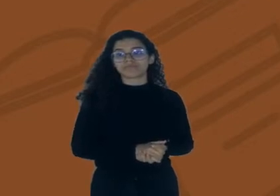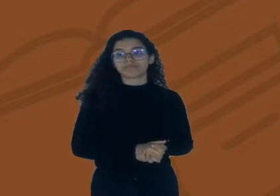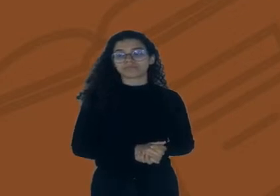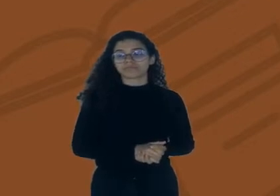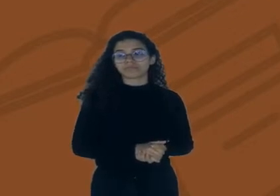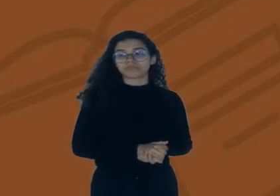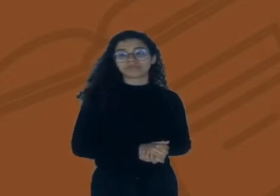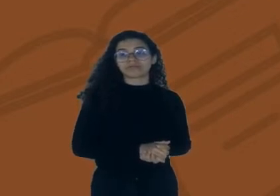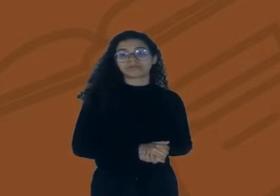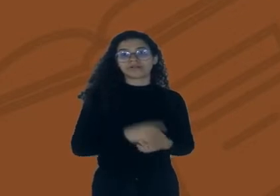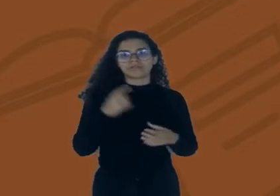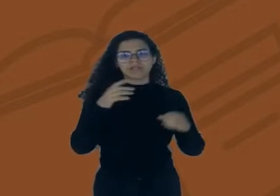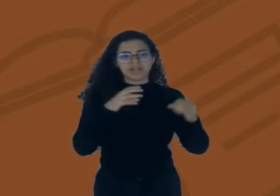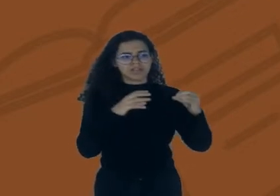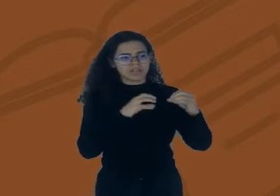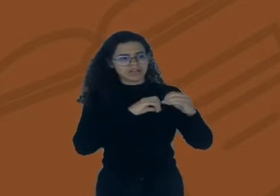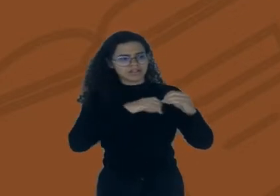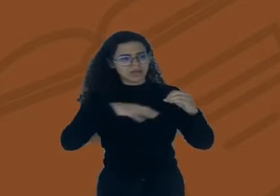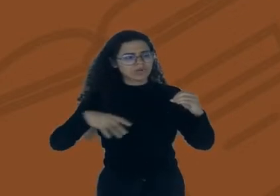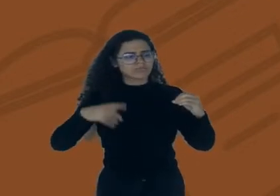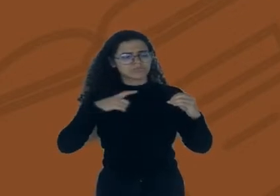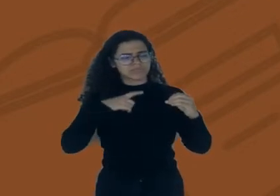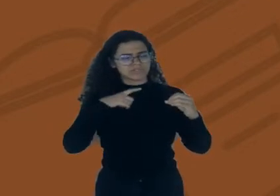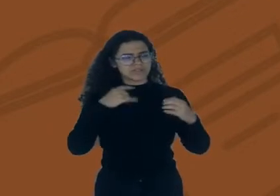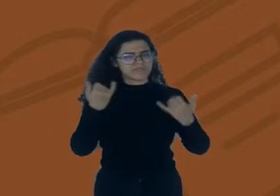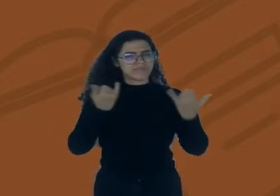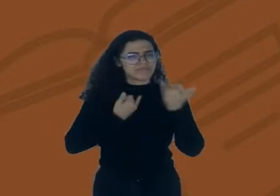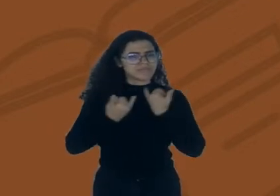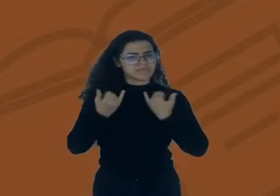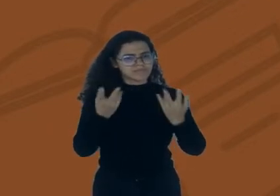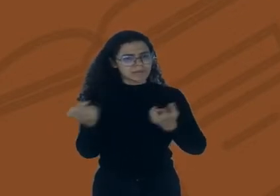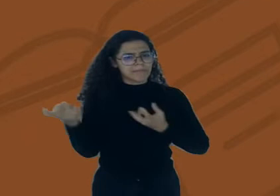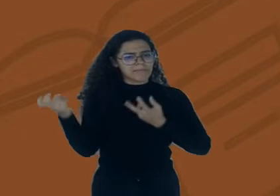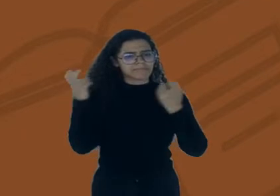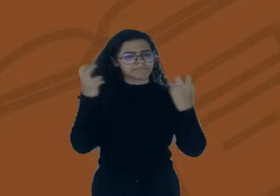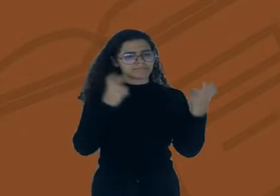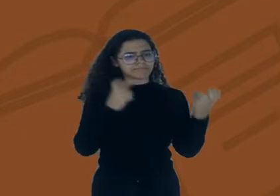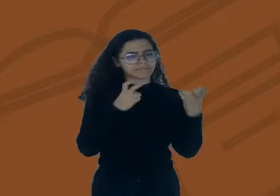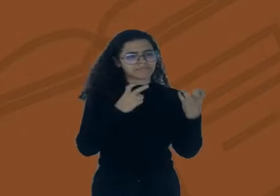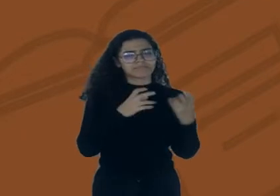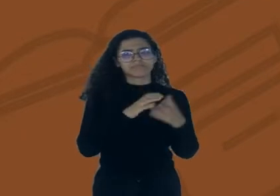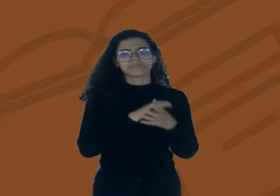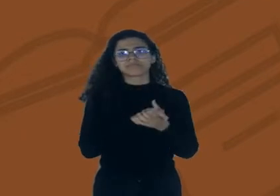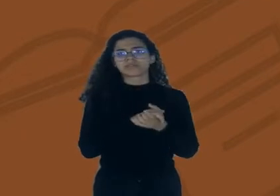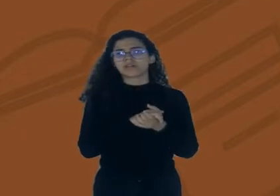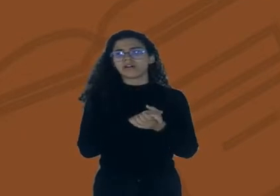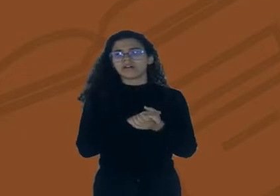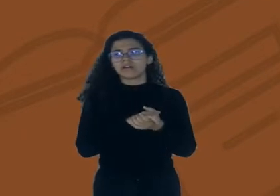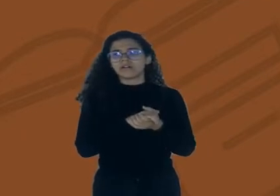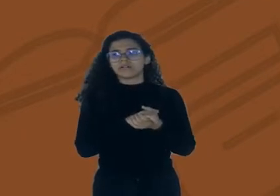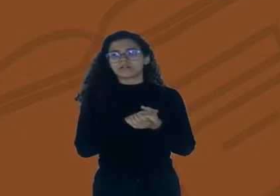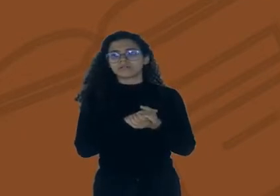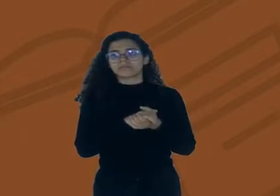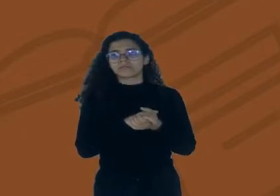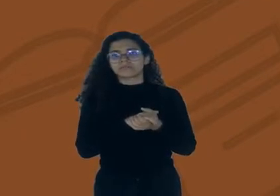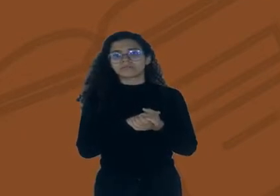essas informações, eles processam essas informações do meio externo, esses estímulos do meio externo ou do meio interno,